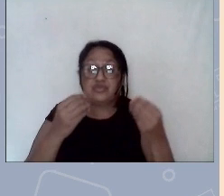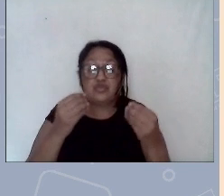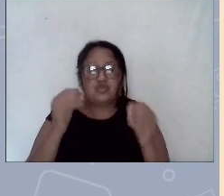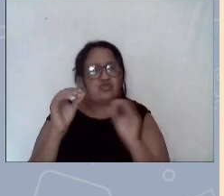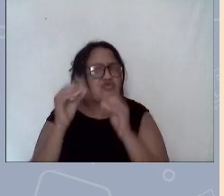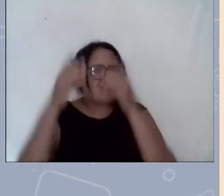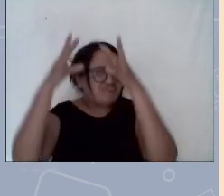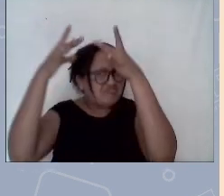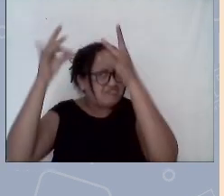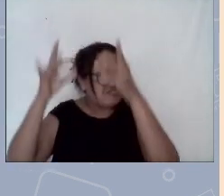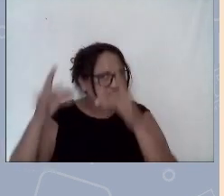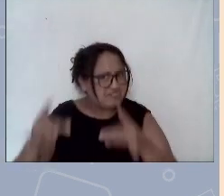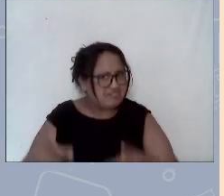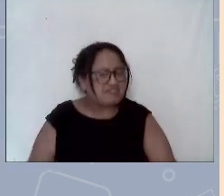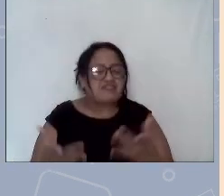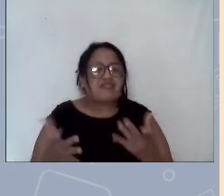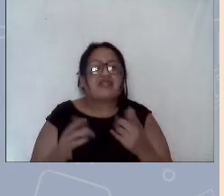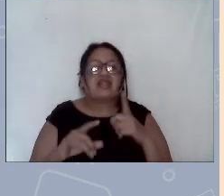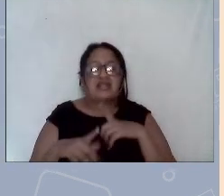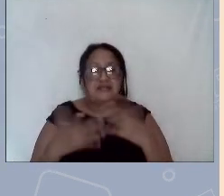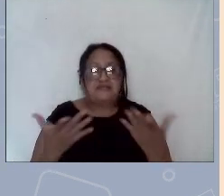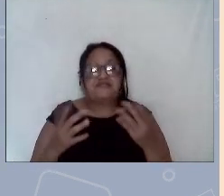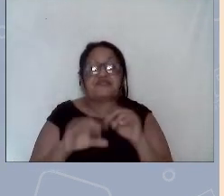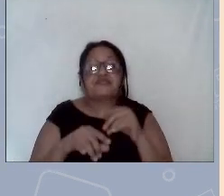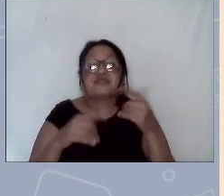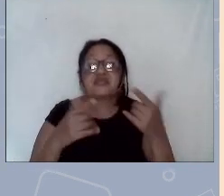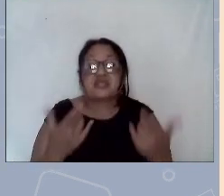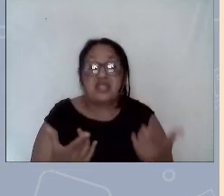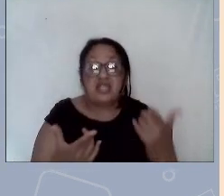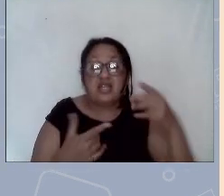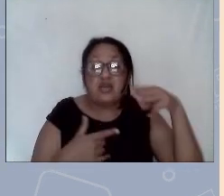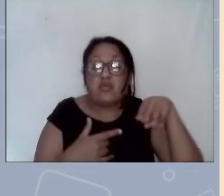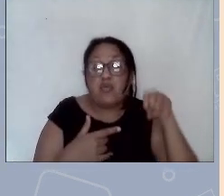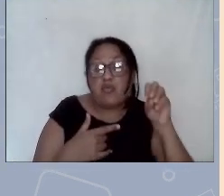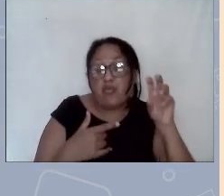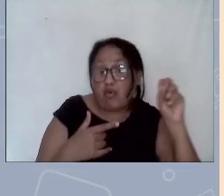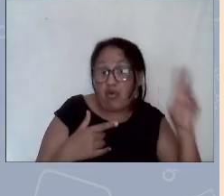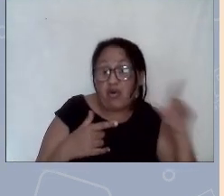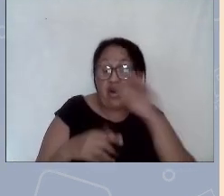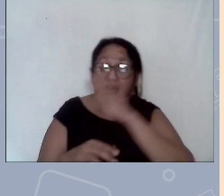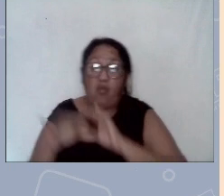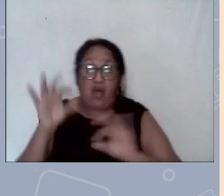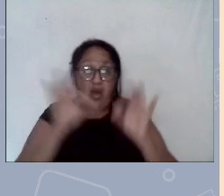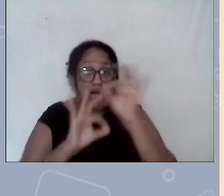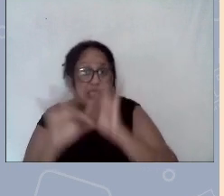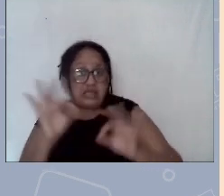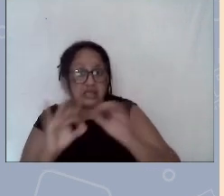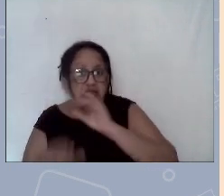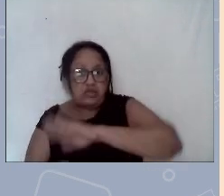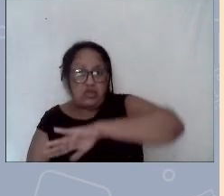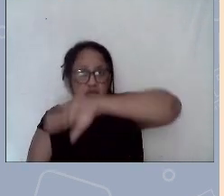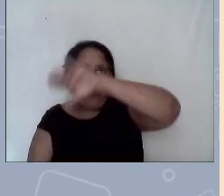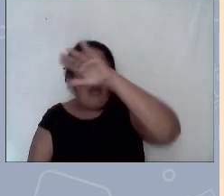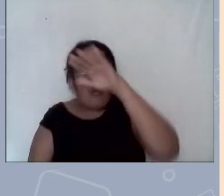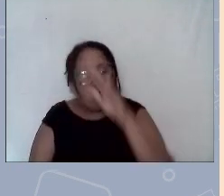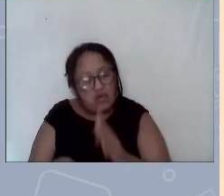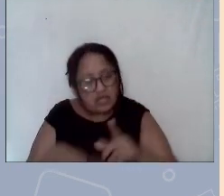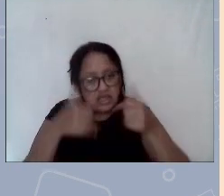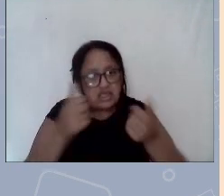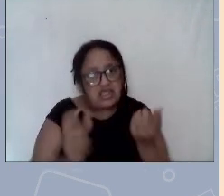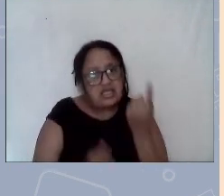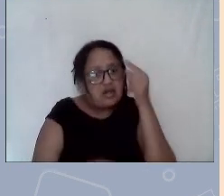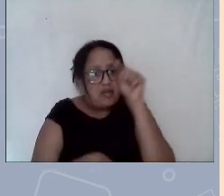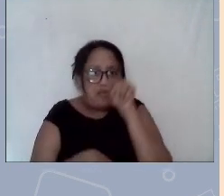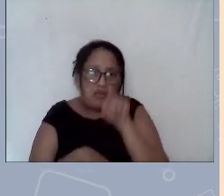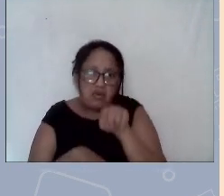testemunho é o que diz é uma formação um morro que está naquele ponto e que dá